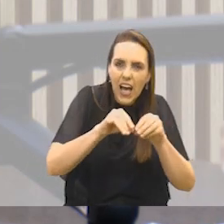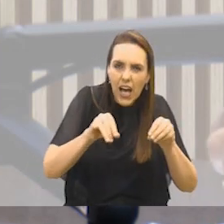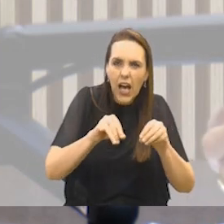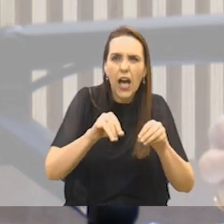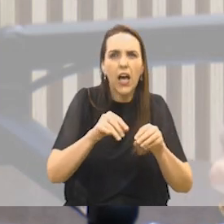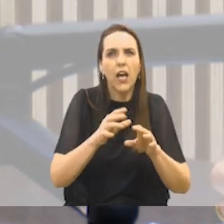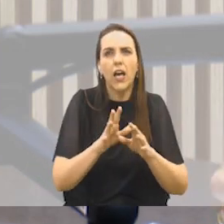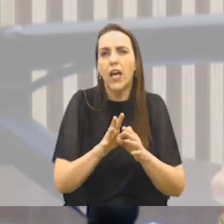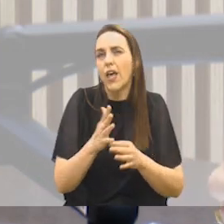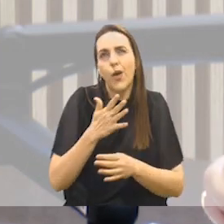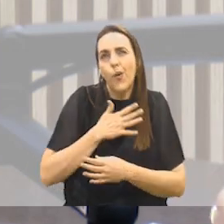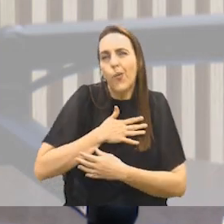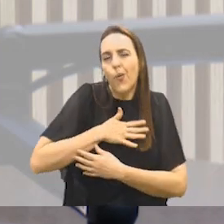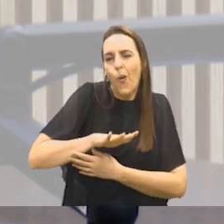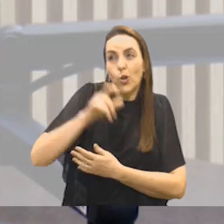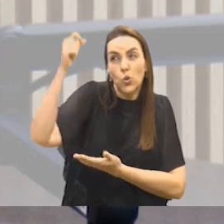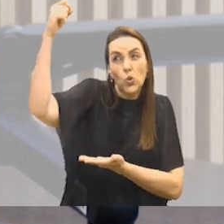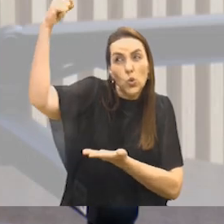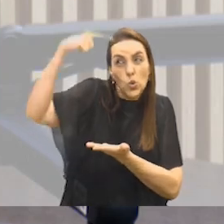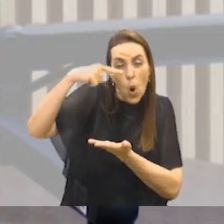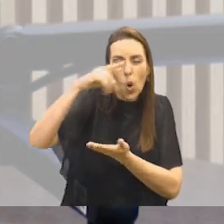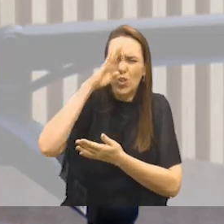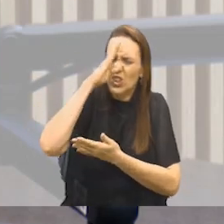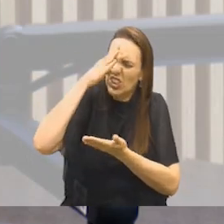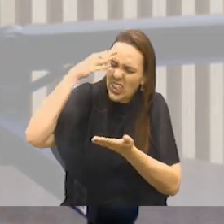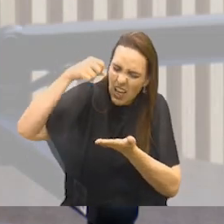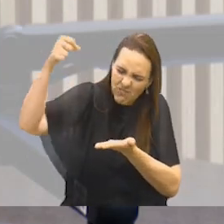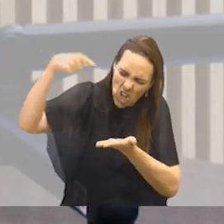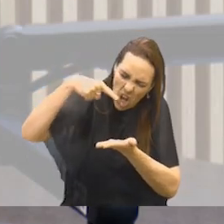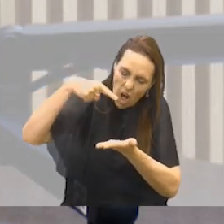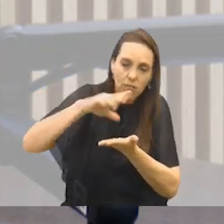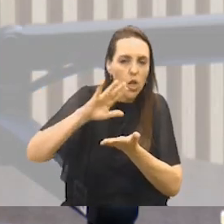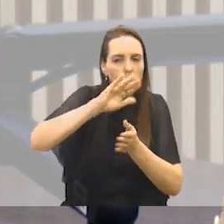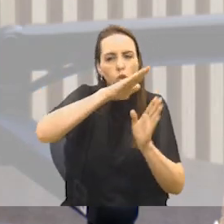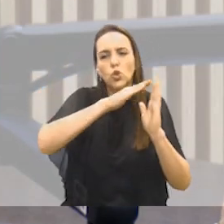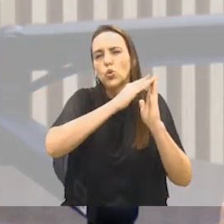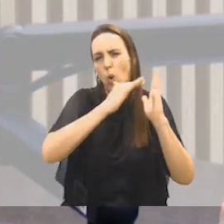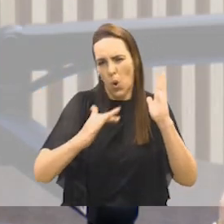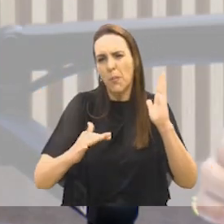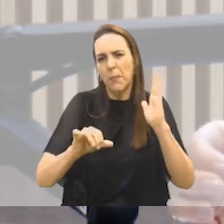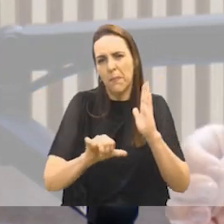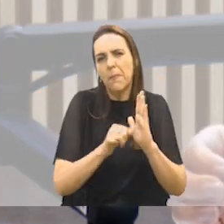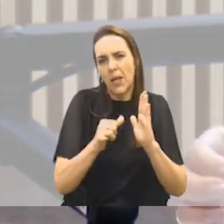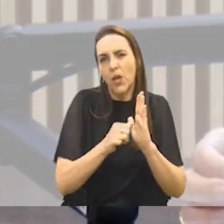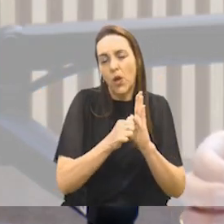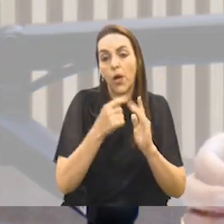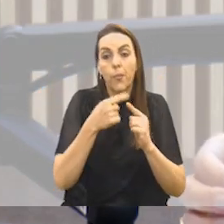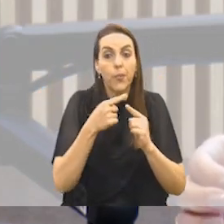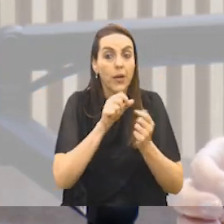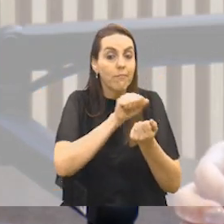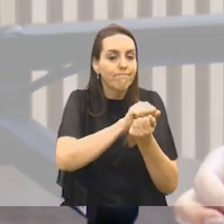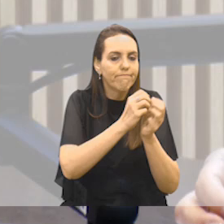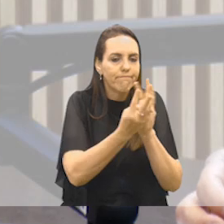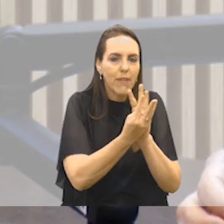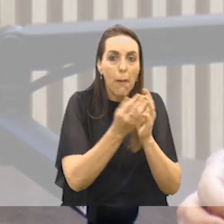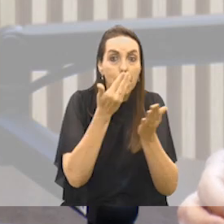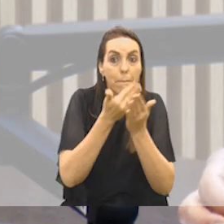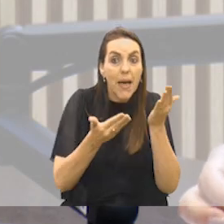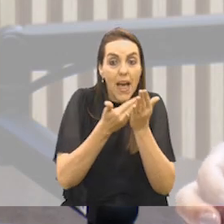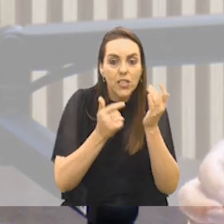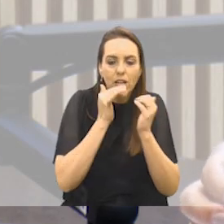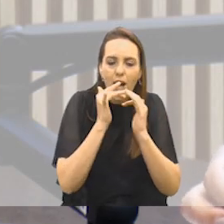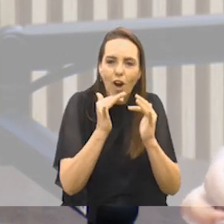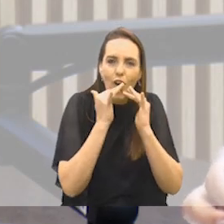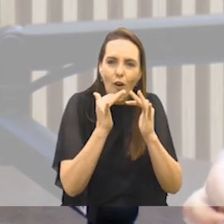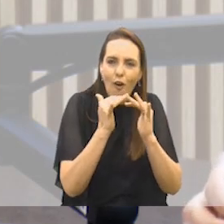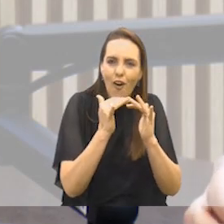terra ou você coloca ele no sol. Eu não gosto de usar no sol direto, eu gosto de usar assim mais na sombra, porque tem cristais que acabam perdendo um